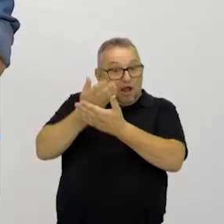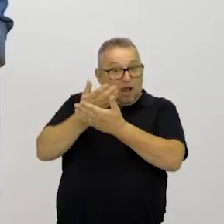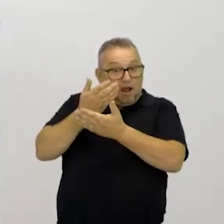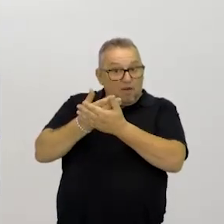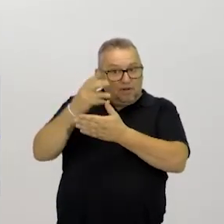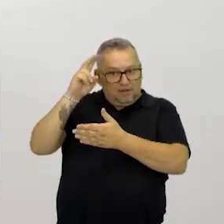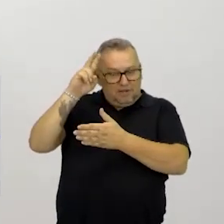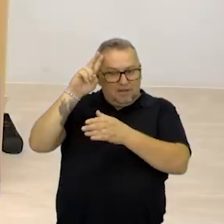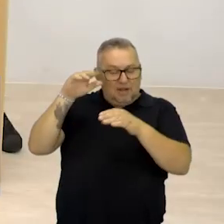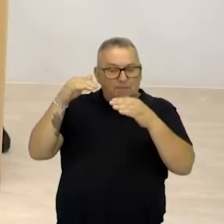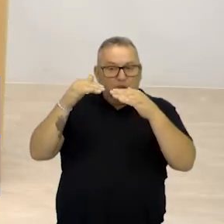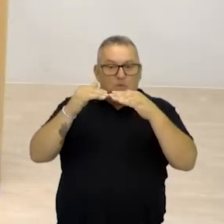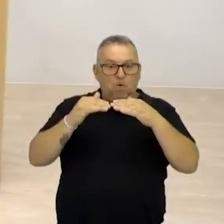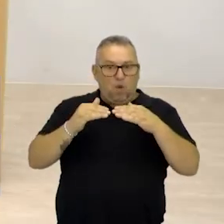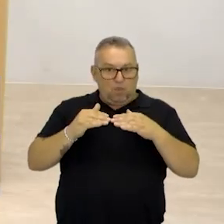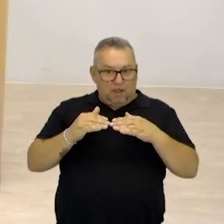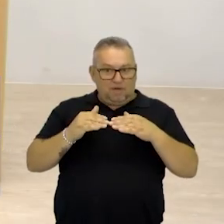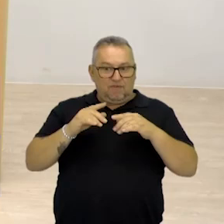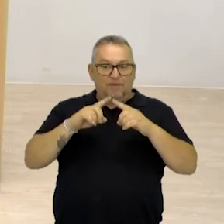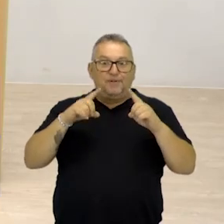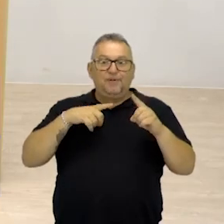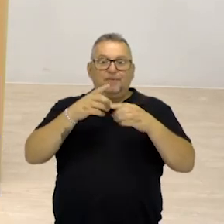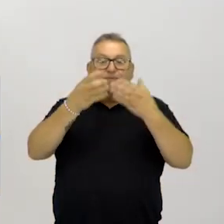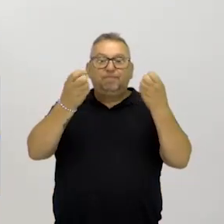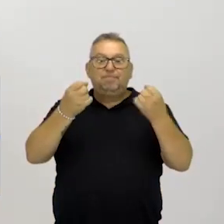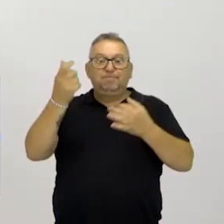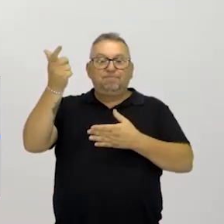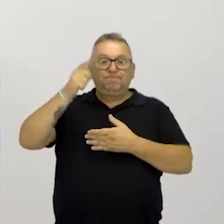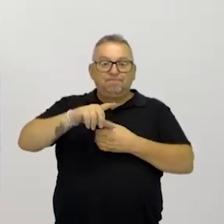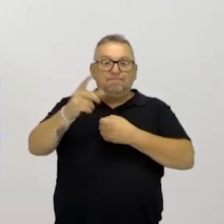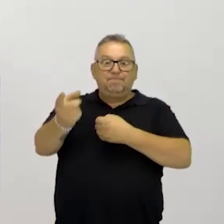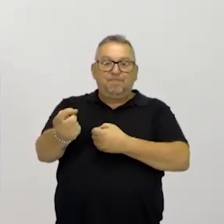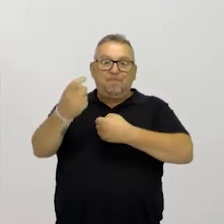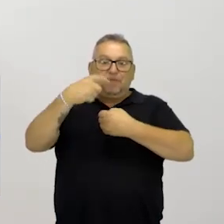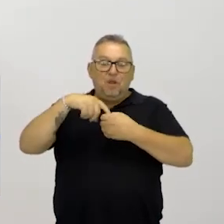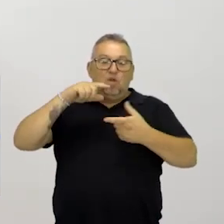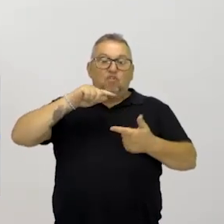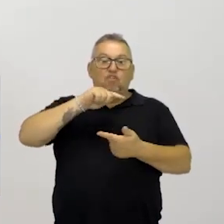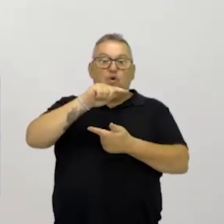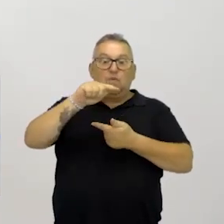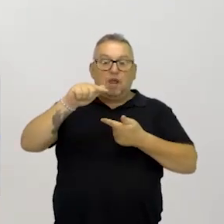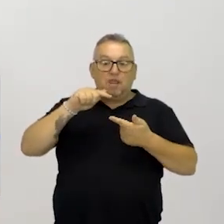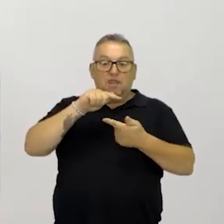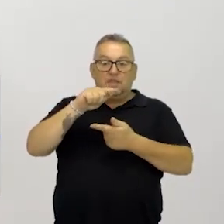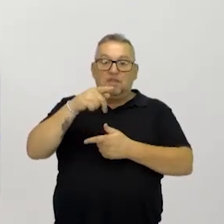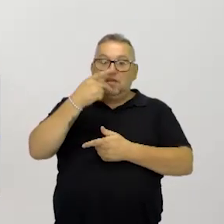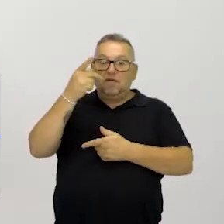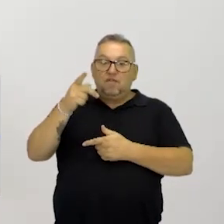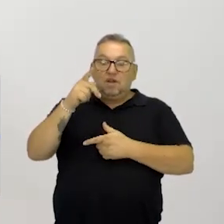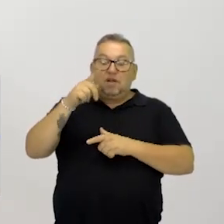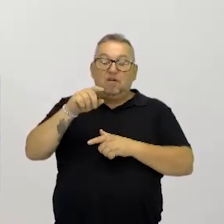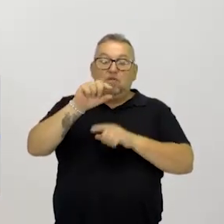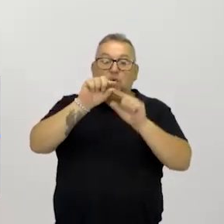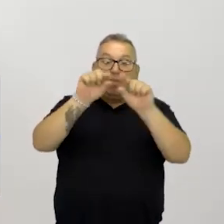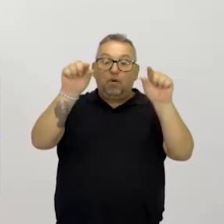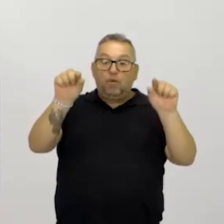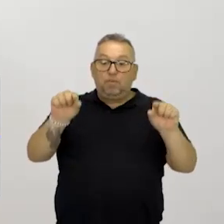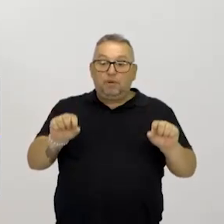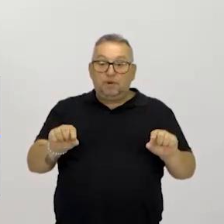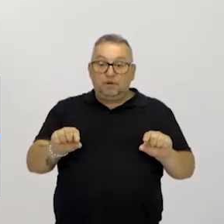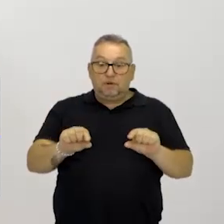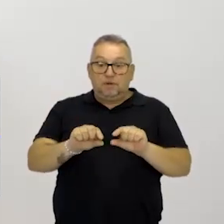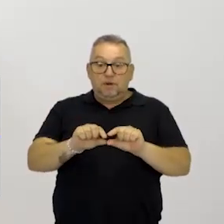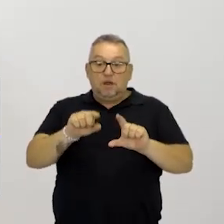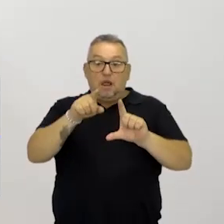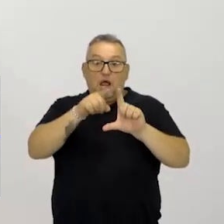de termos, né, quando a gente chega lá na frente, eu vou voltar de novo aí na geometria, viu, Vivi? Falando sobre perímetro, falando sobre os ângulos,